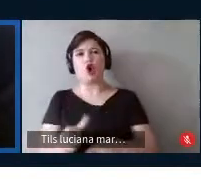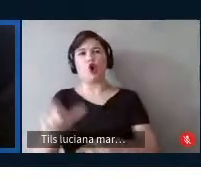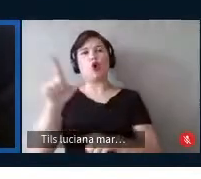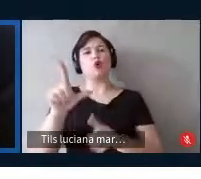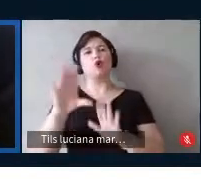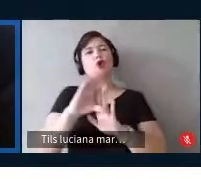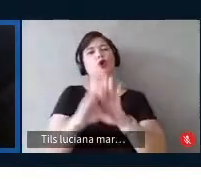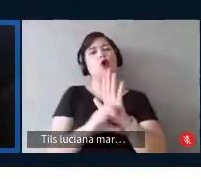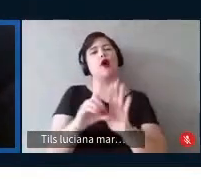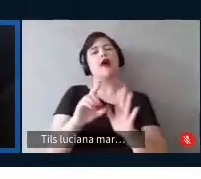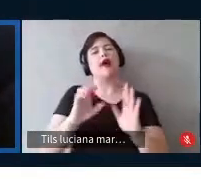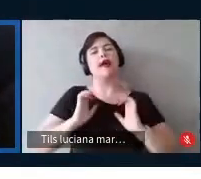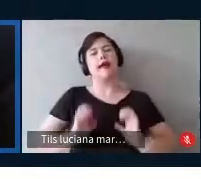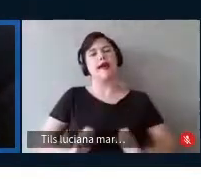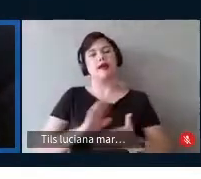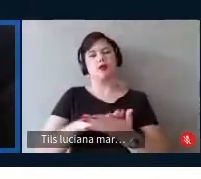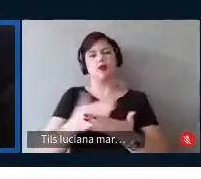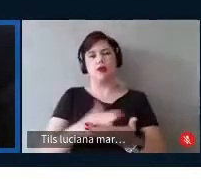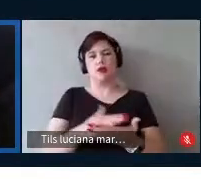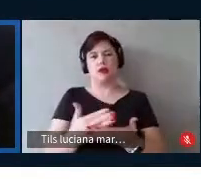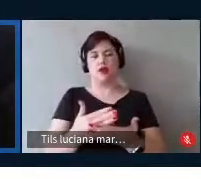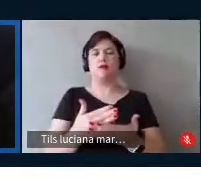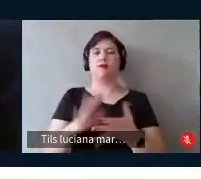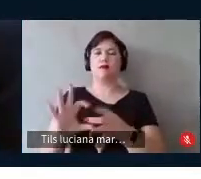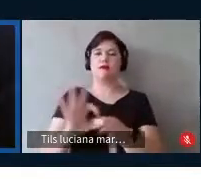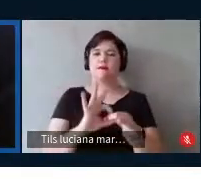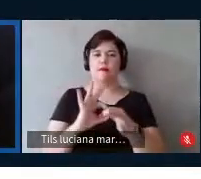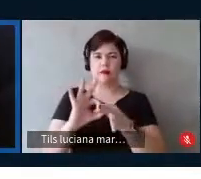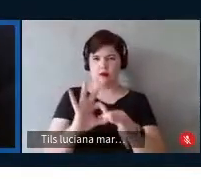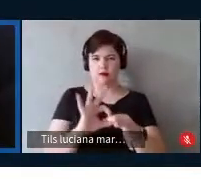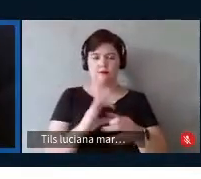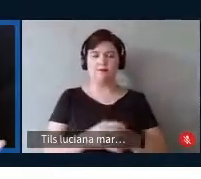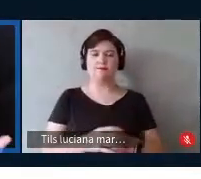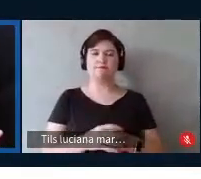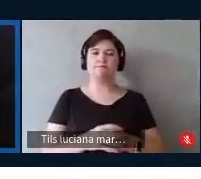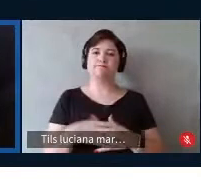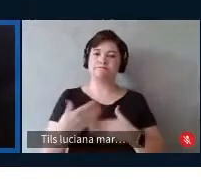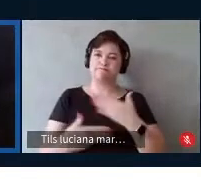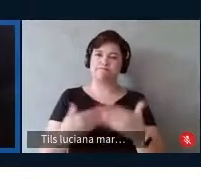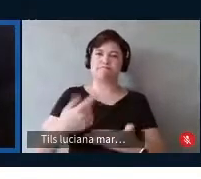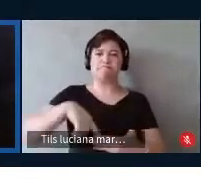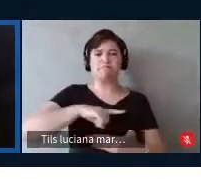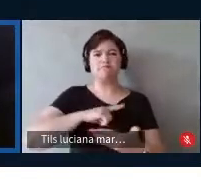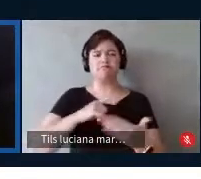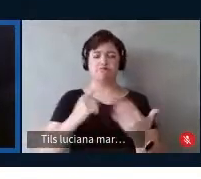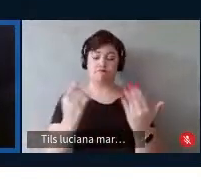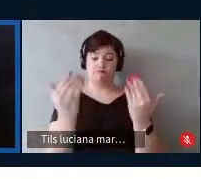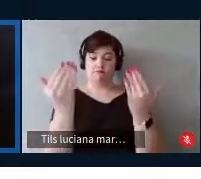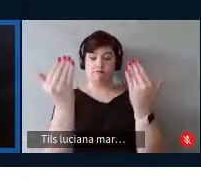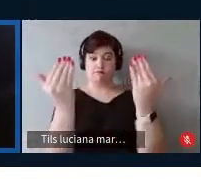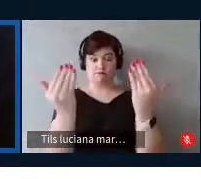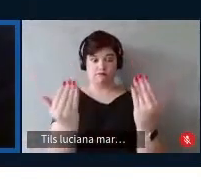Código de Ética do Intérprete da FENEIS. Aí, a partir daí, a gente fez uma contrastação